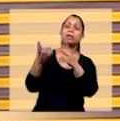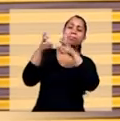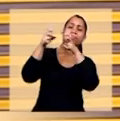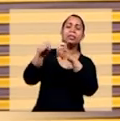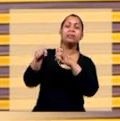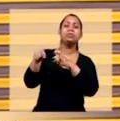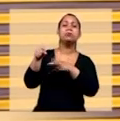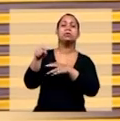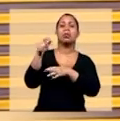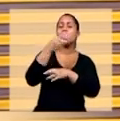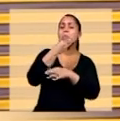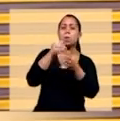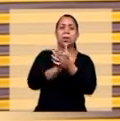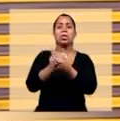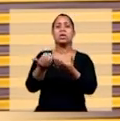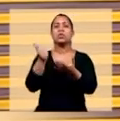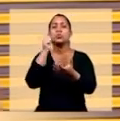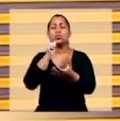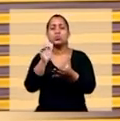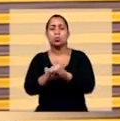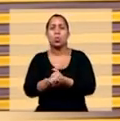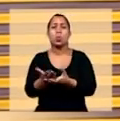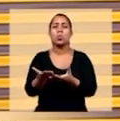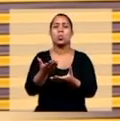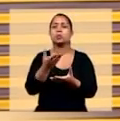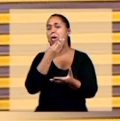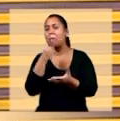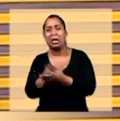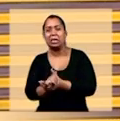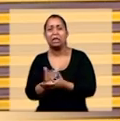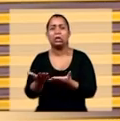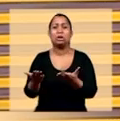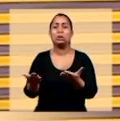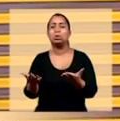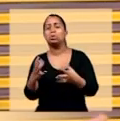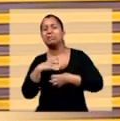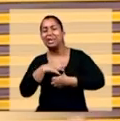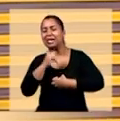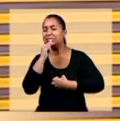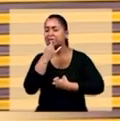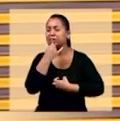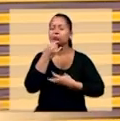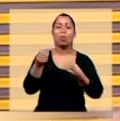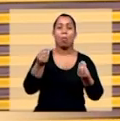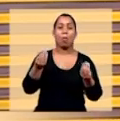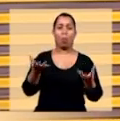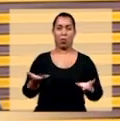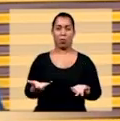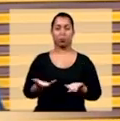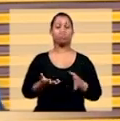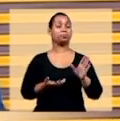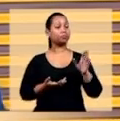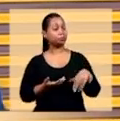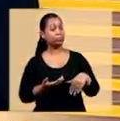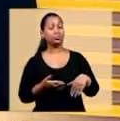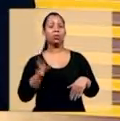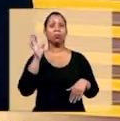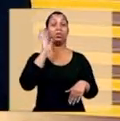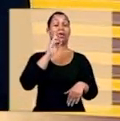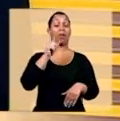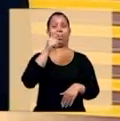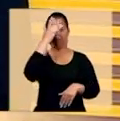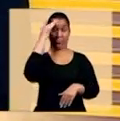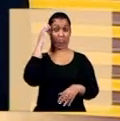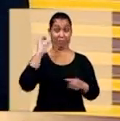que identifica que o seu marido, sua esposa, seu filho está passando por esse... Como é que é essa abordagem? Como é que ele chega na pessoa? Então,